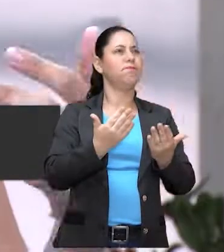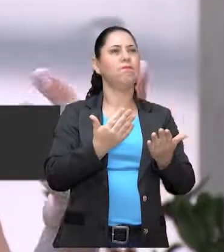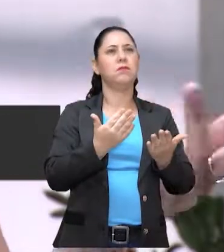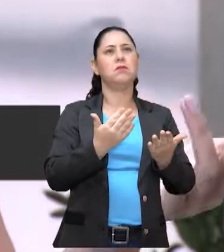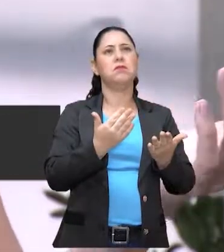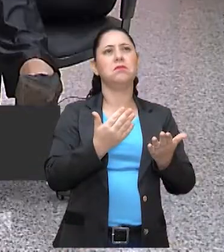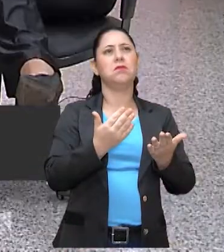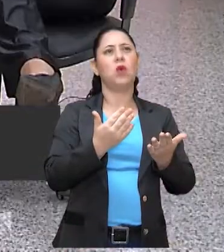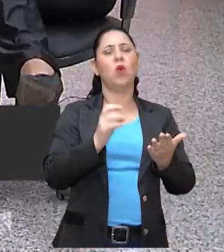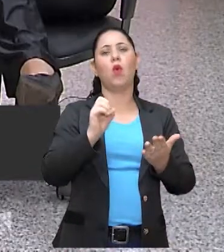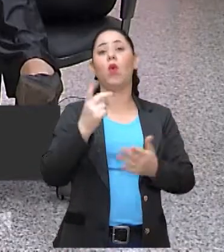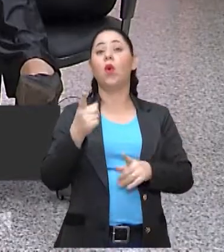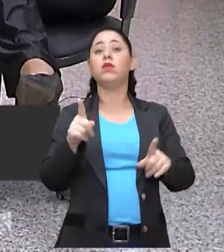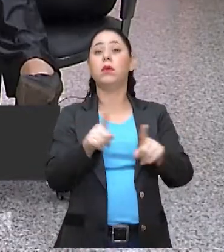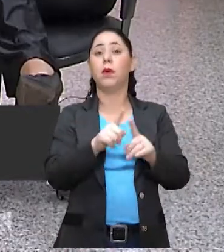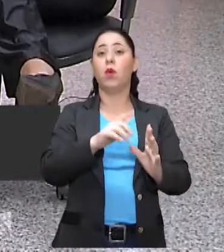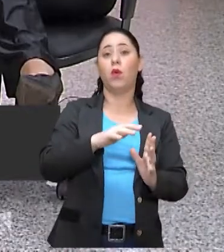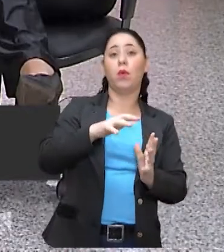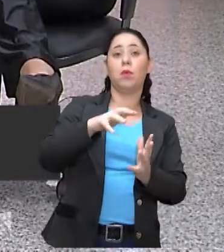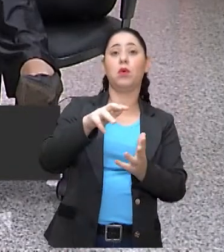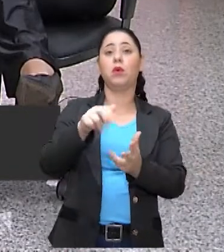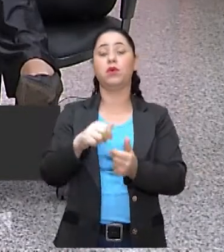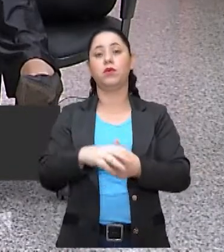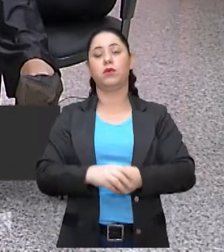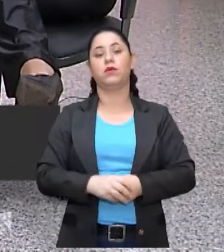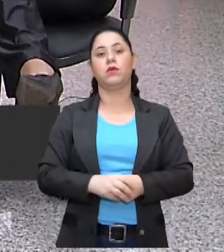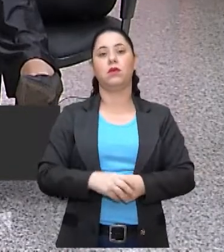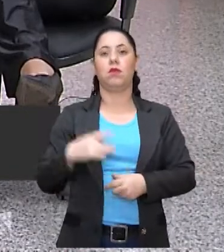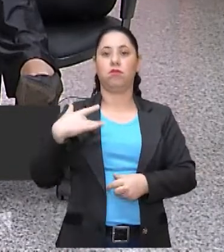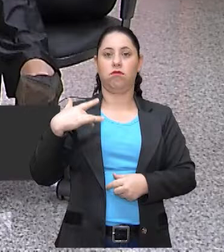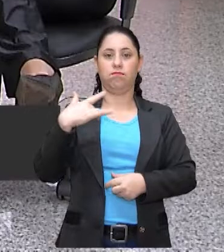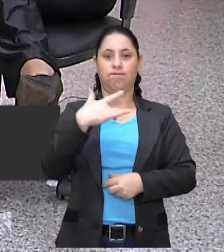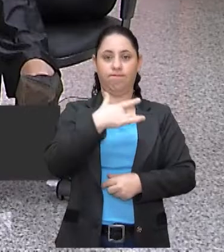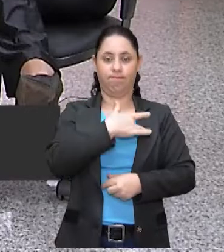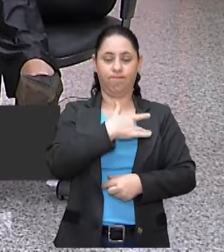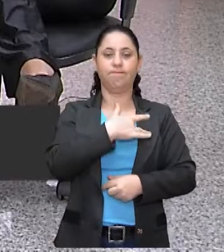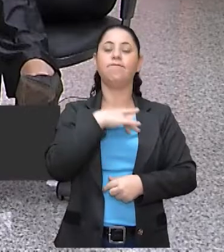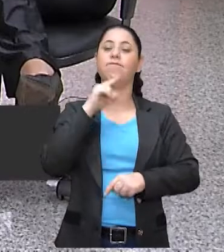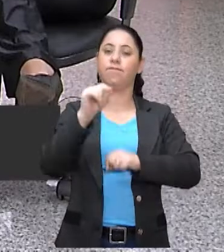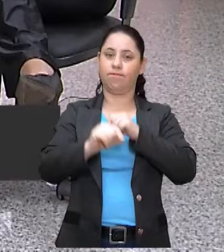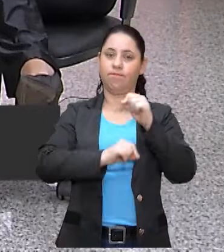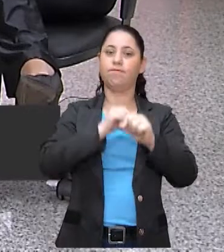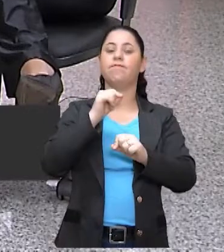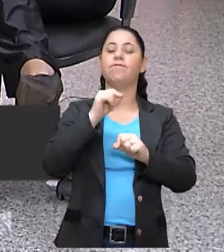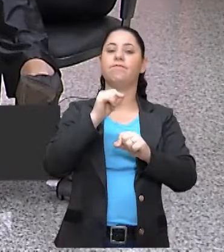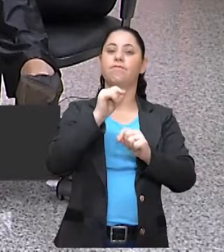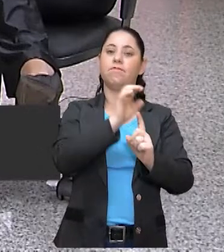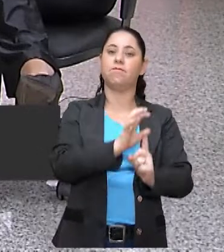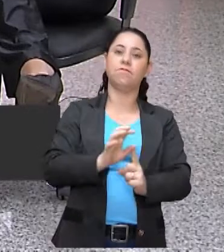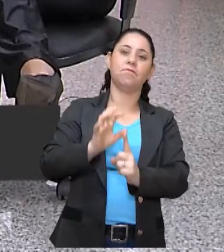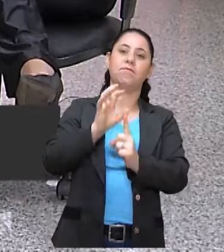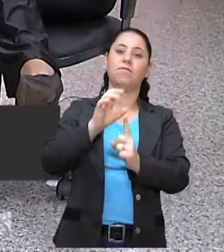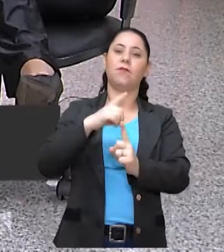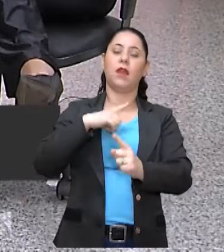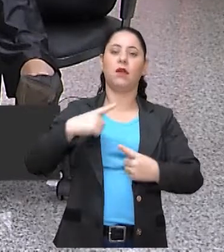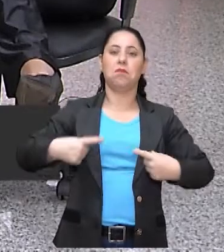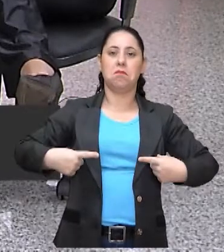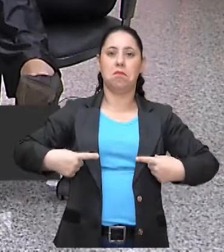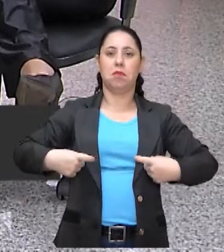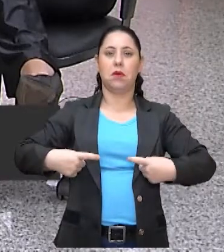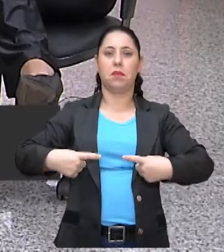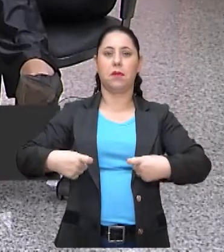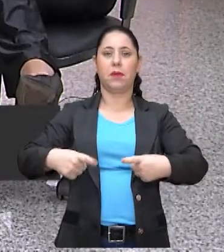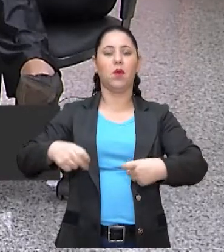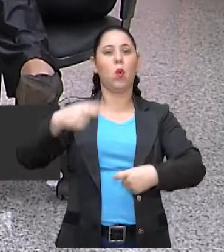Tem que registrar. Uma outra situação global também, a gente falou da saúde, né, que interferiu. Tem a guerra